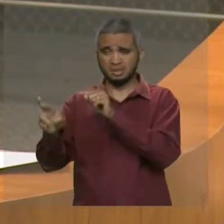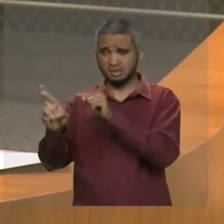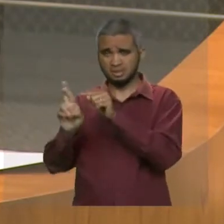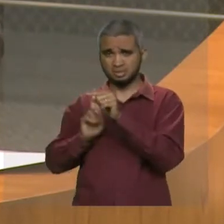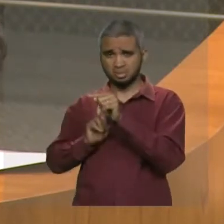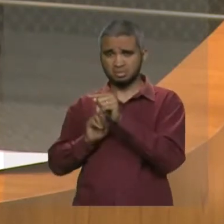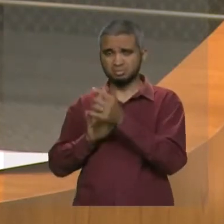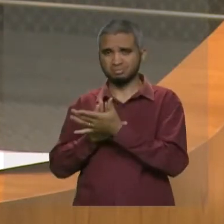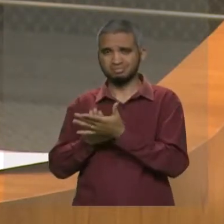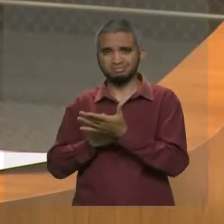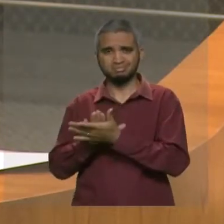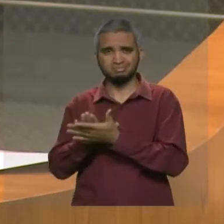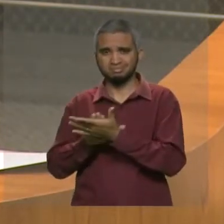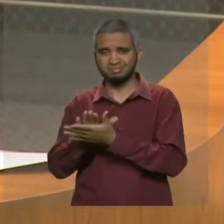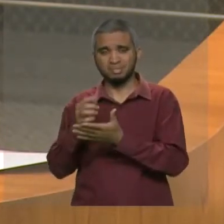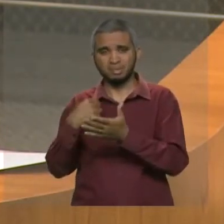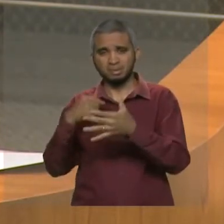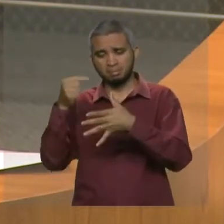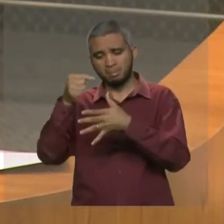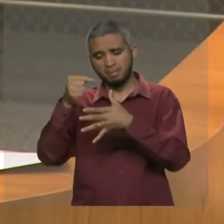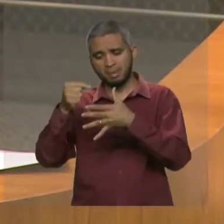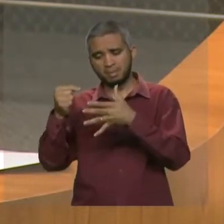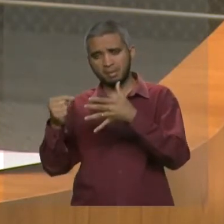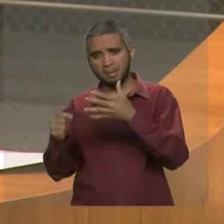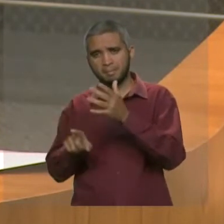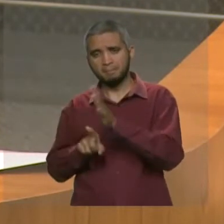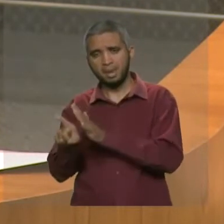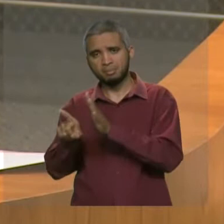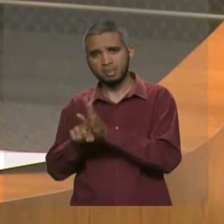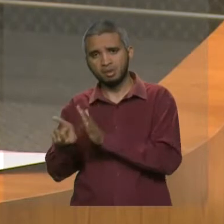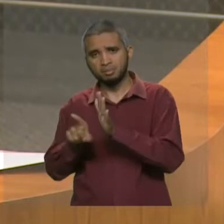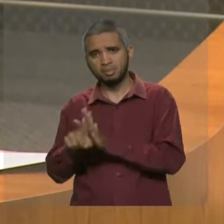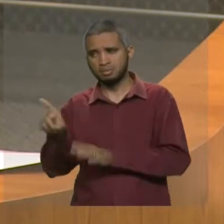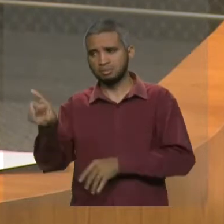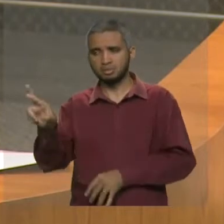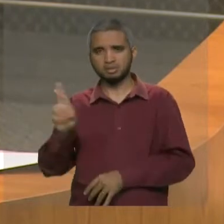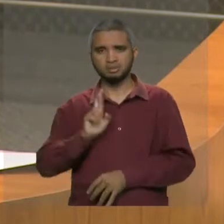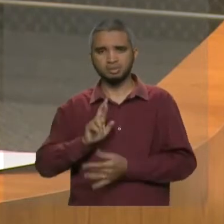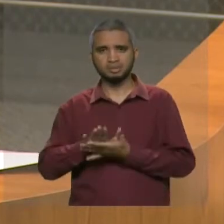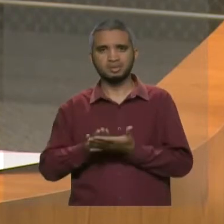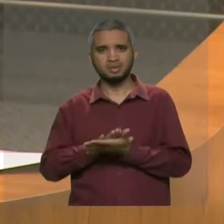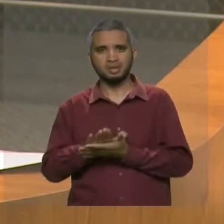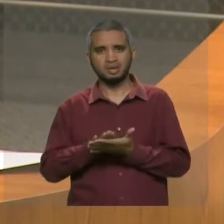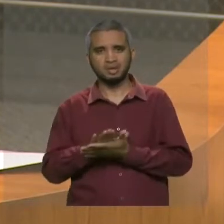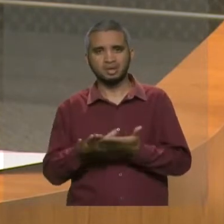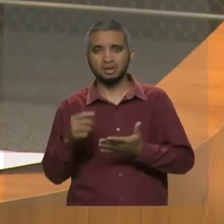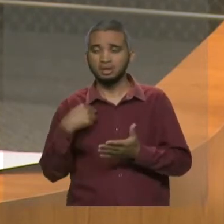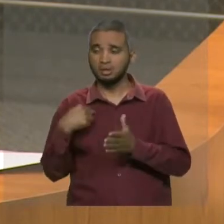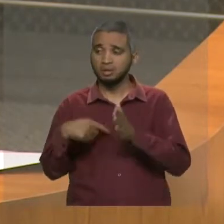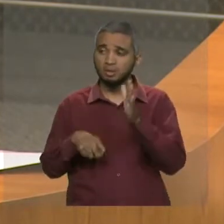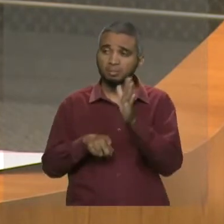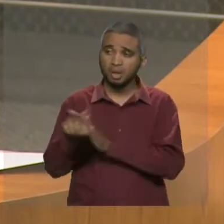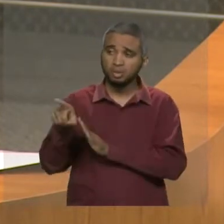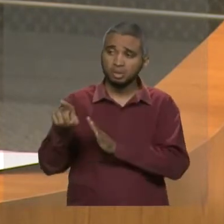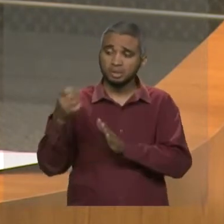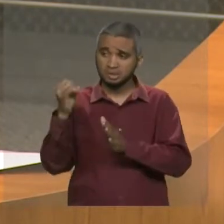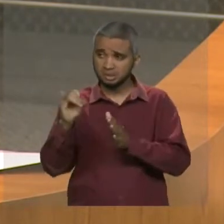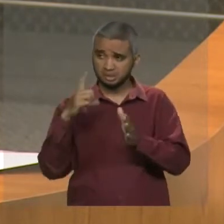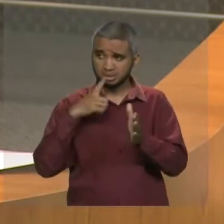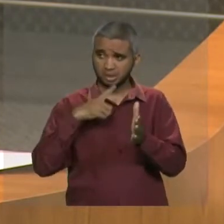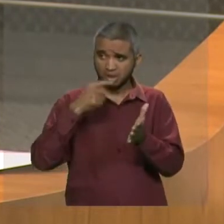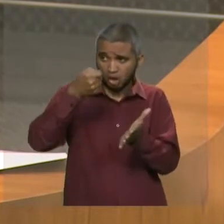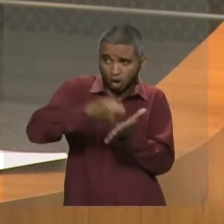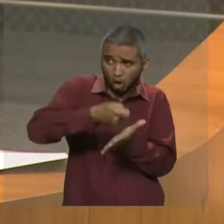os meus questionamentos aqui. Porque eu perguntei aqui, fui bem claro, de se existia alguma exigência